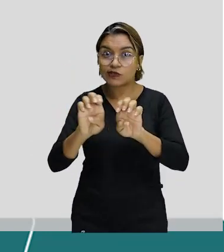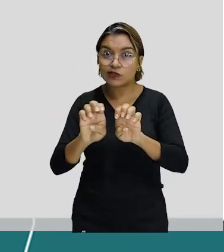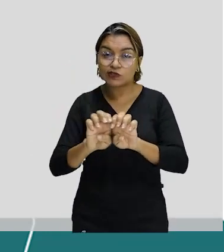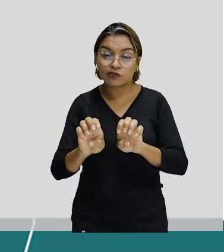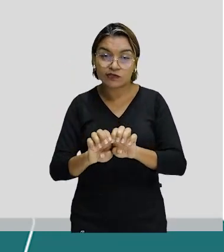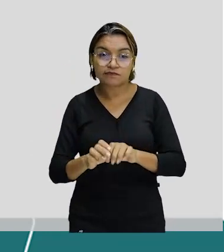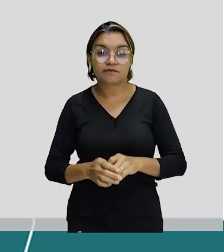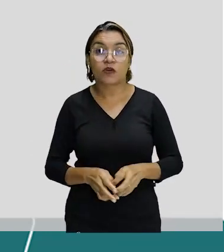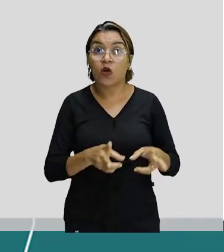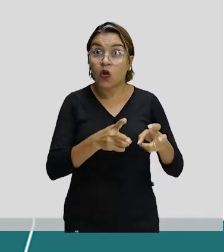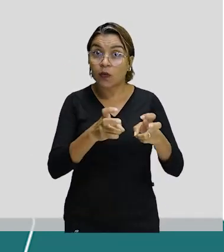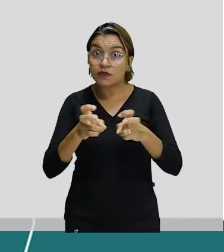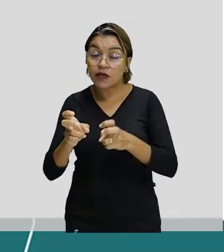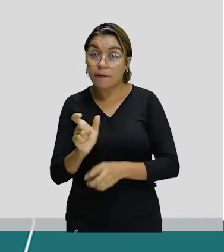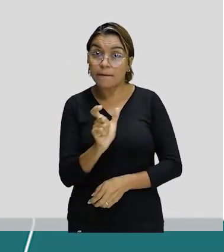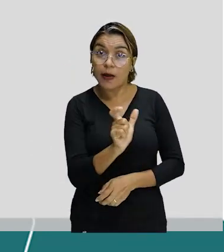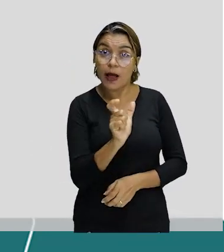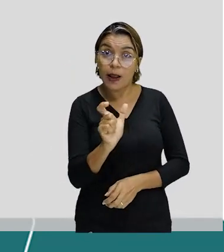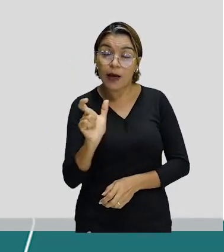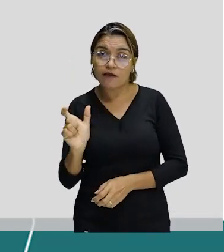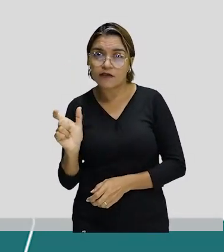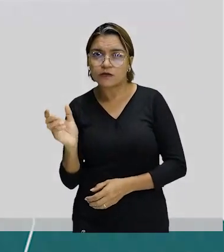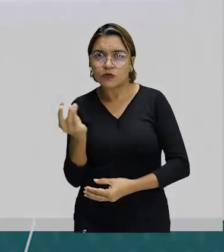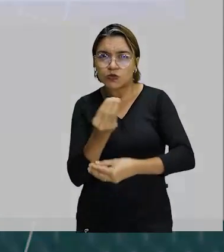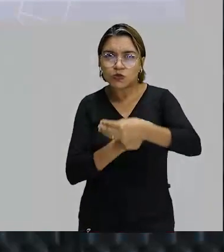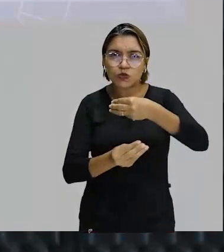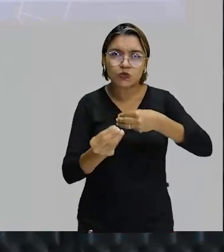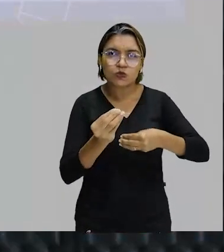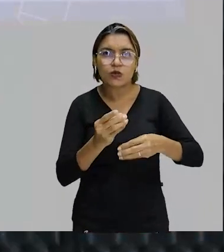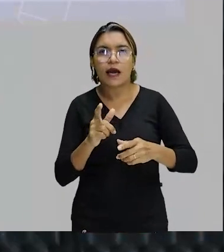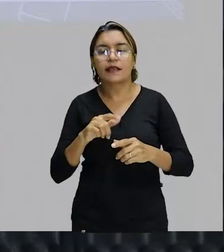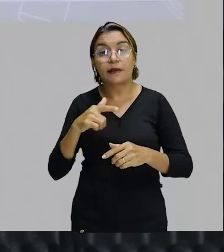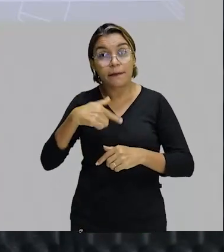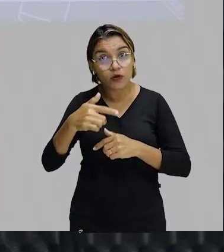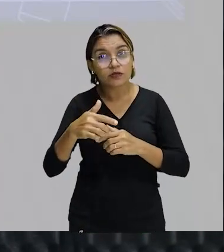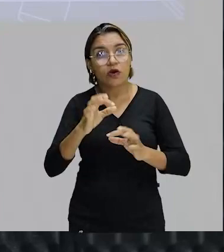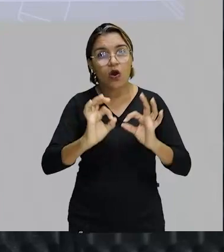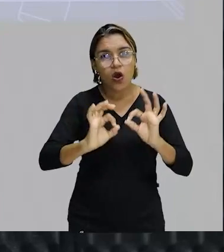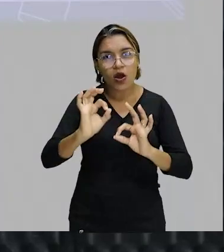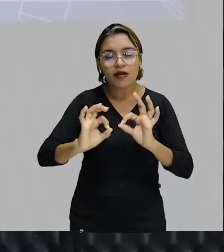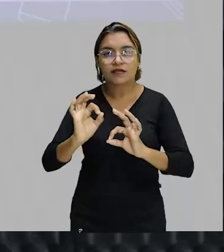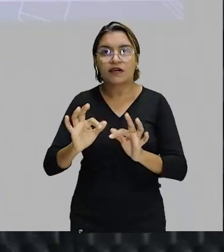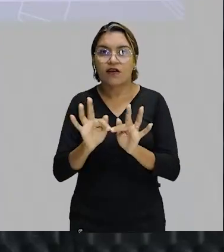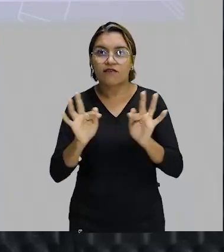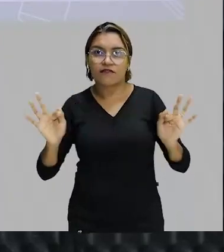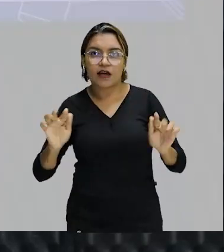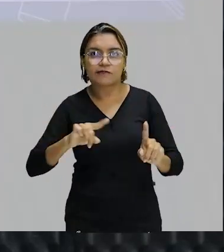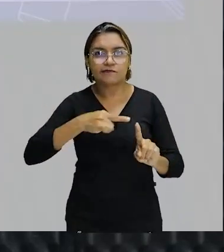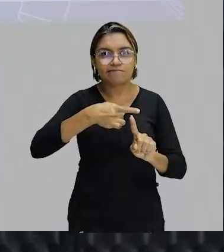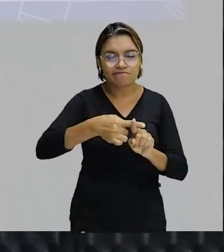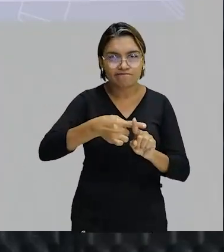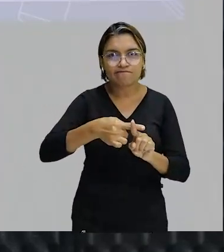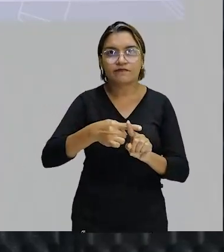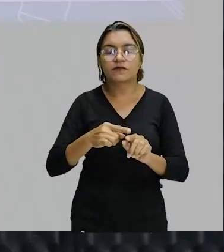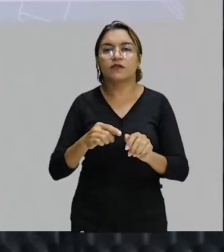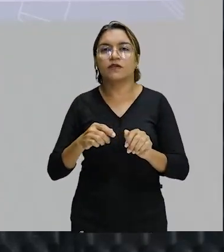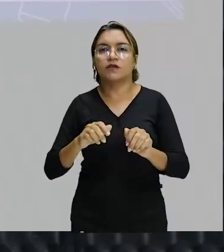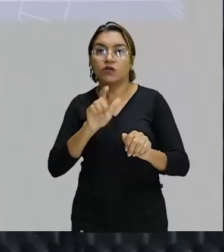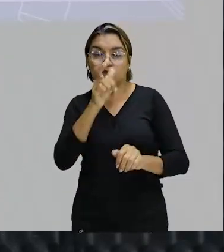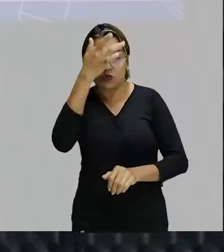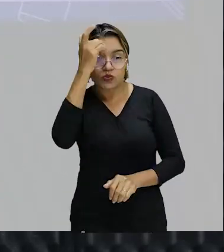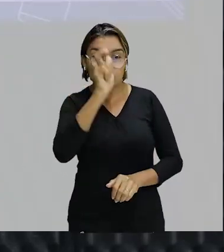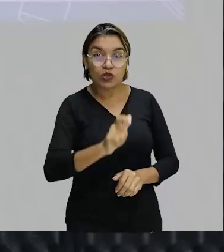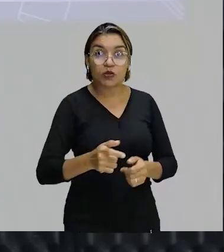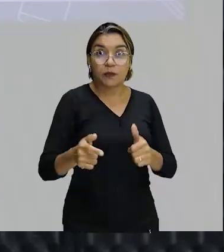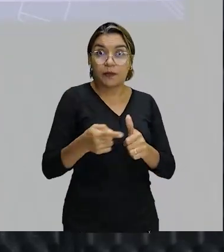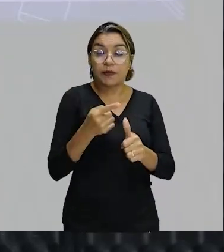Então, você observa aqui palavras embaralhadas e aí a gente pensa numa organização. Frases afirmativas, sujeito primeiro. Então, você